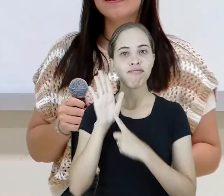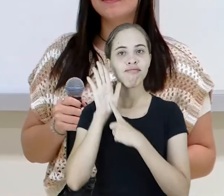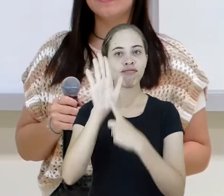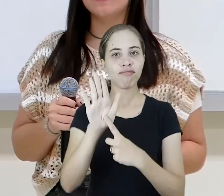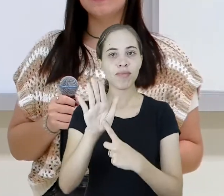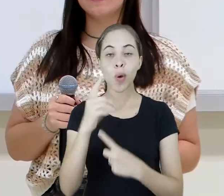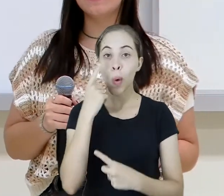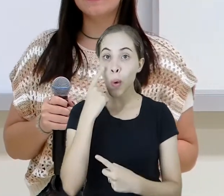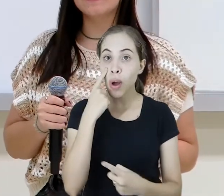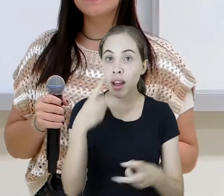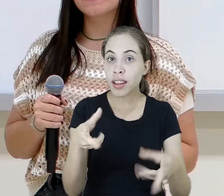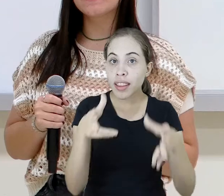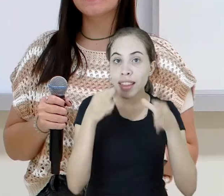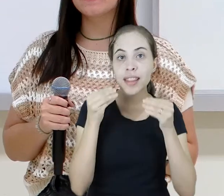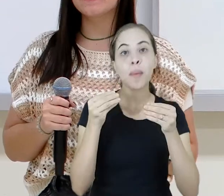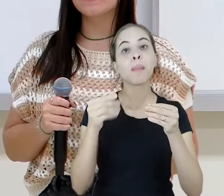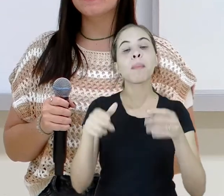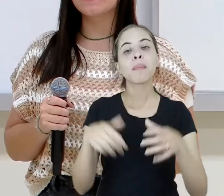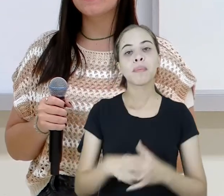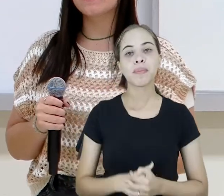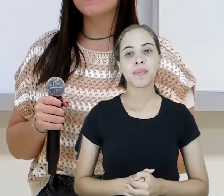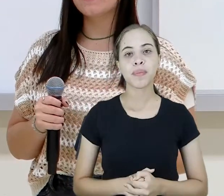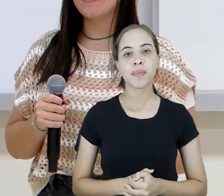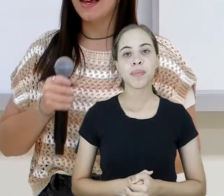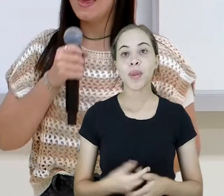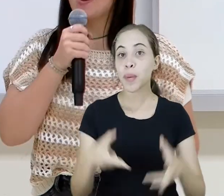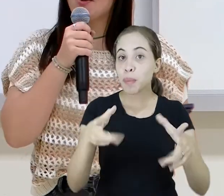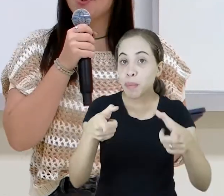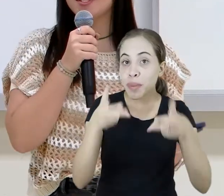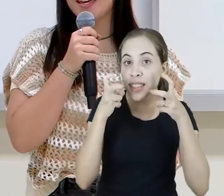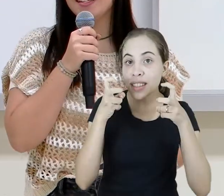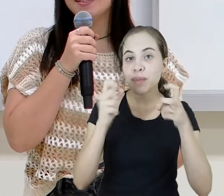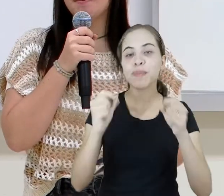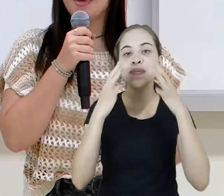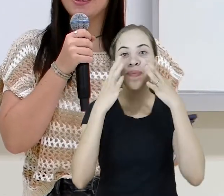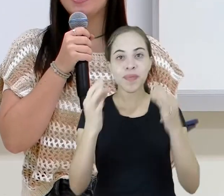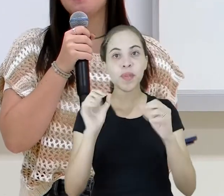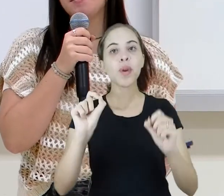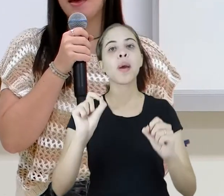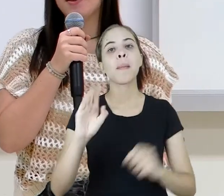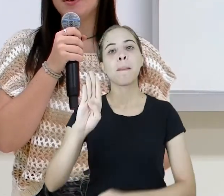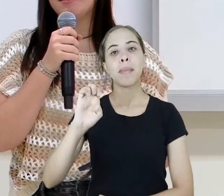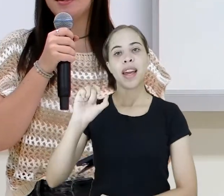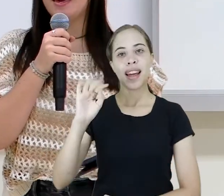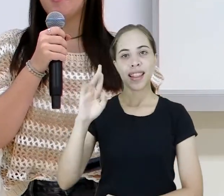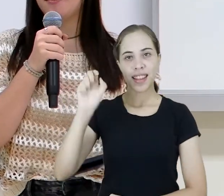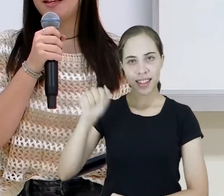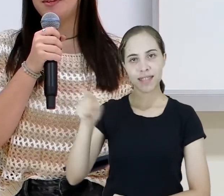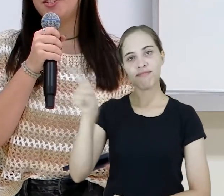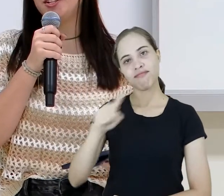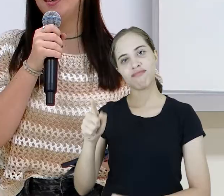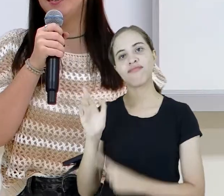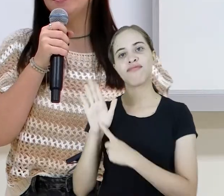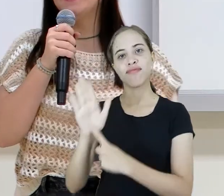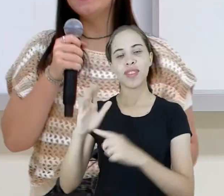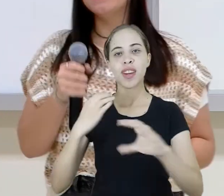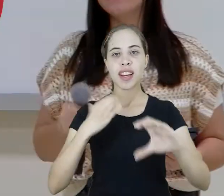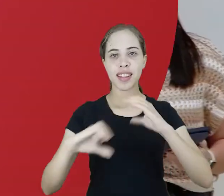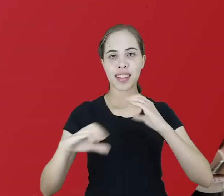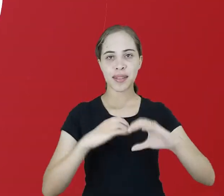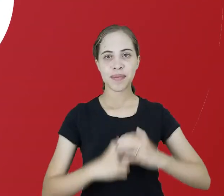fiquem ligados, porque logo após teremos a oração com a irmã Melissa Rett. Com vocês, Beatriz Marmelo e Miguel Vila